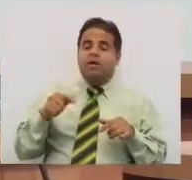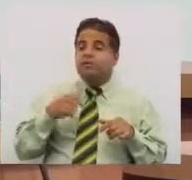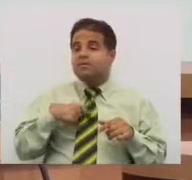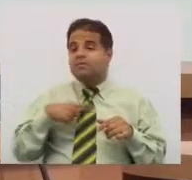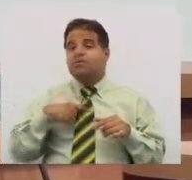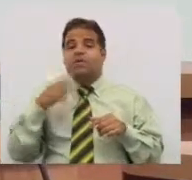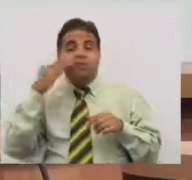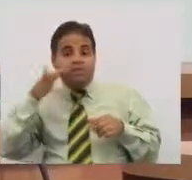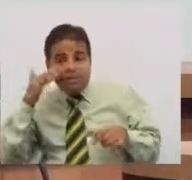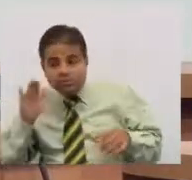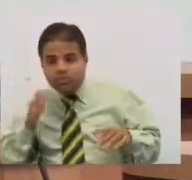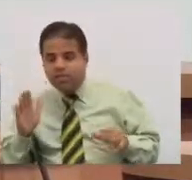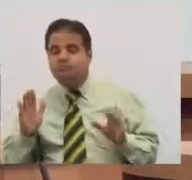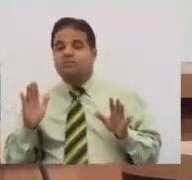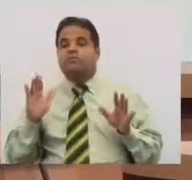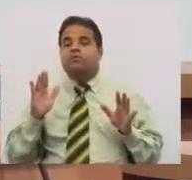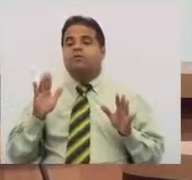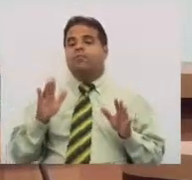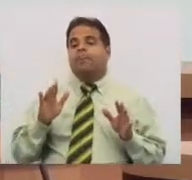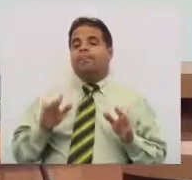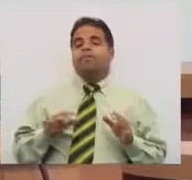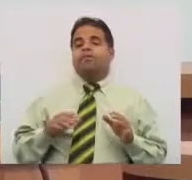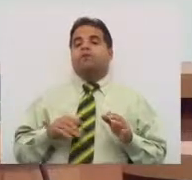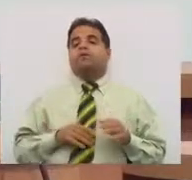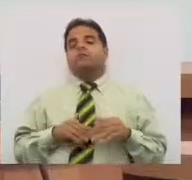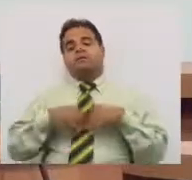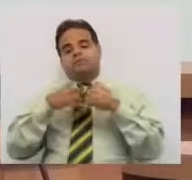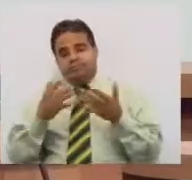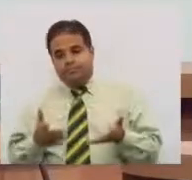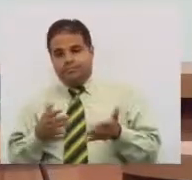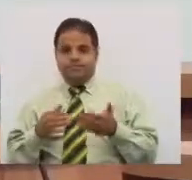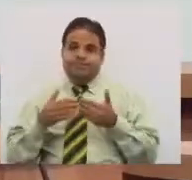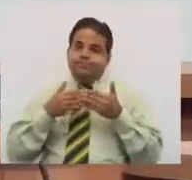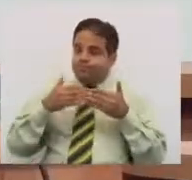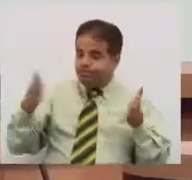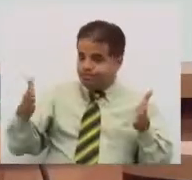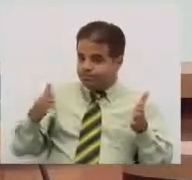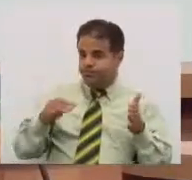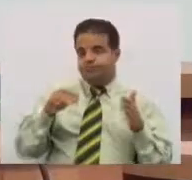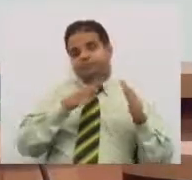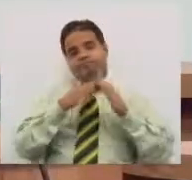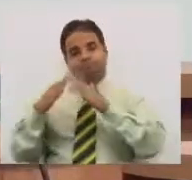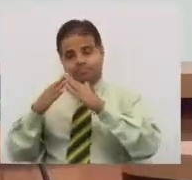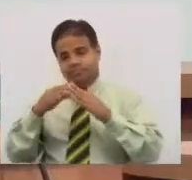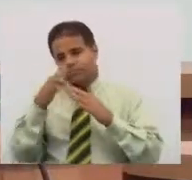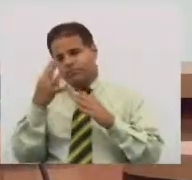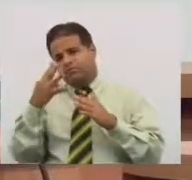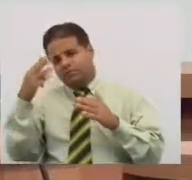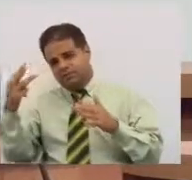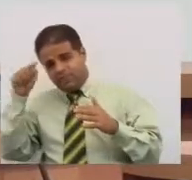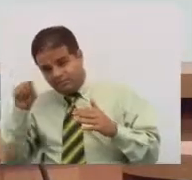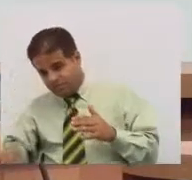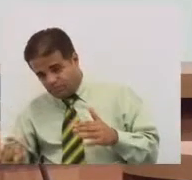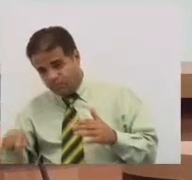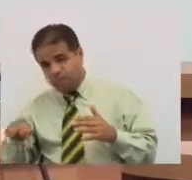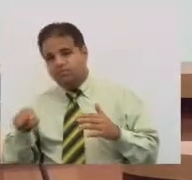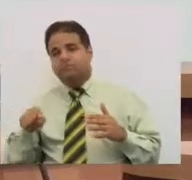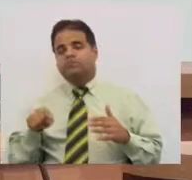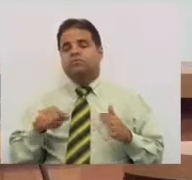tenho entendimento que o PLIS, que aponta lá que o déficit habitacional é de 43 mil